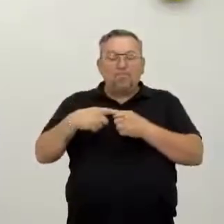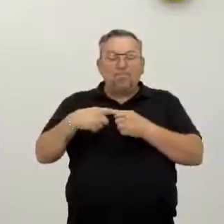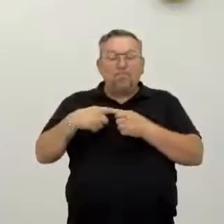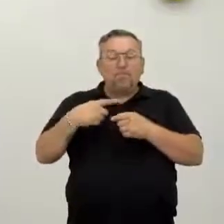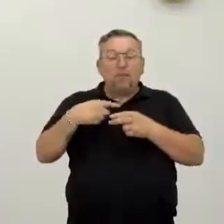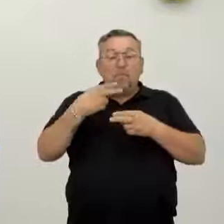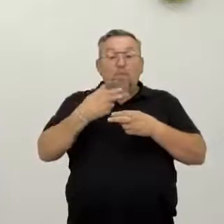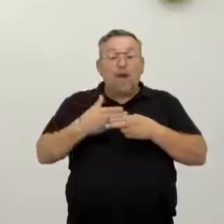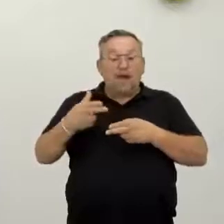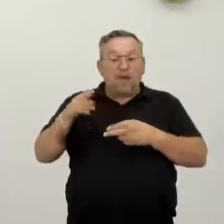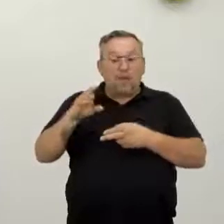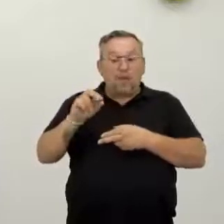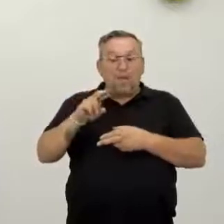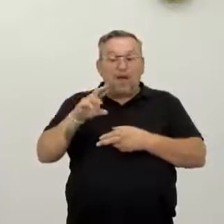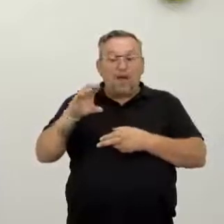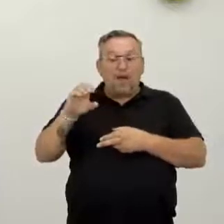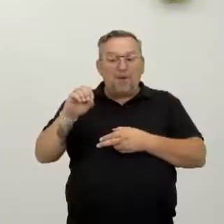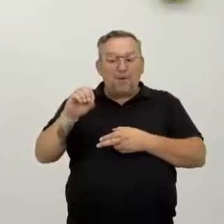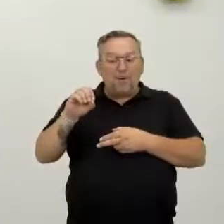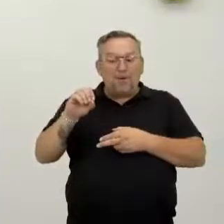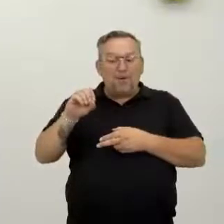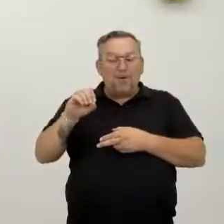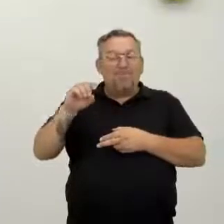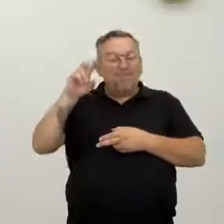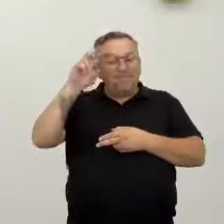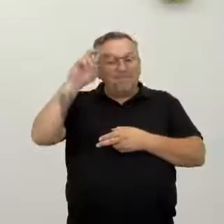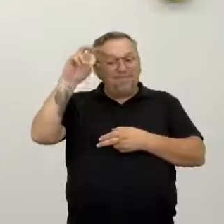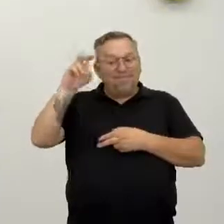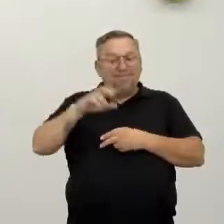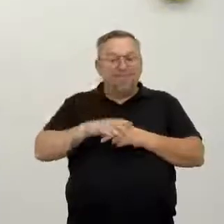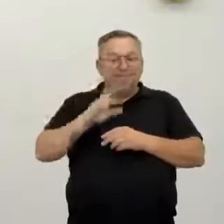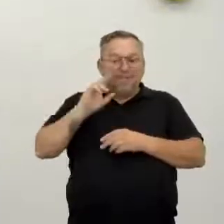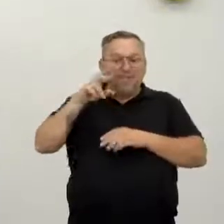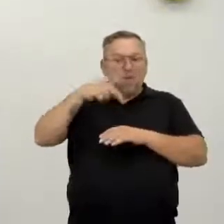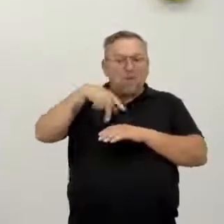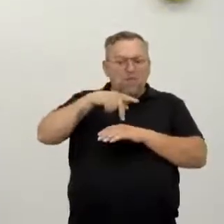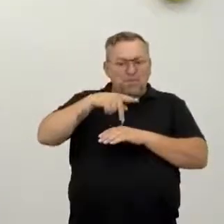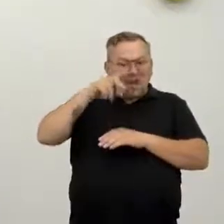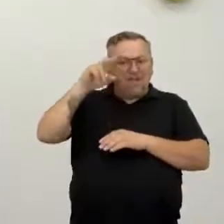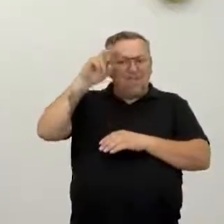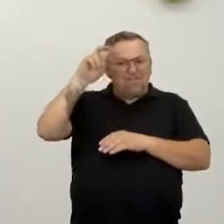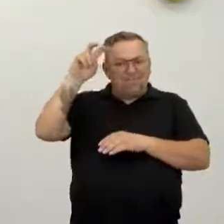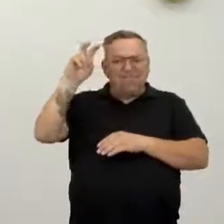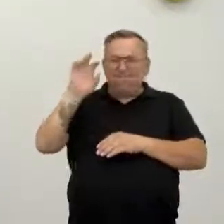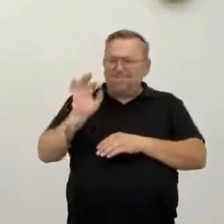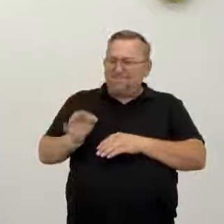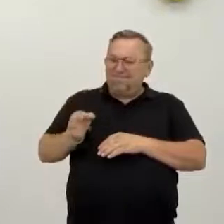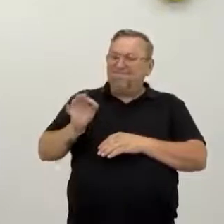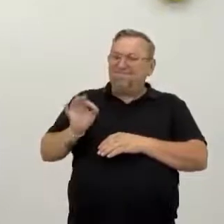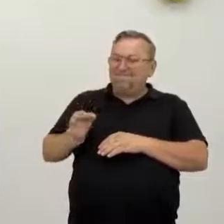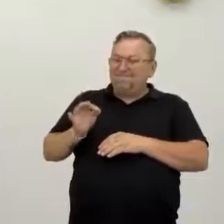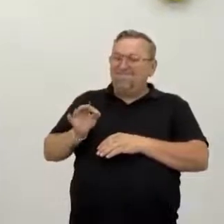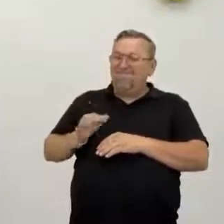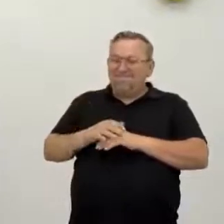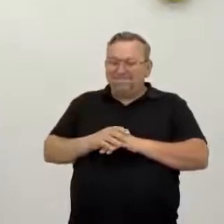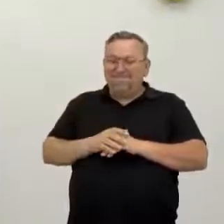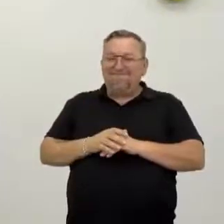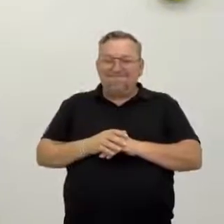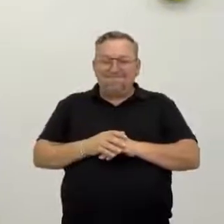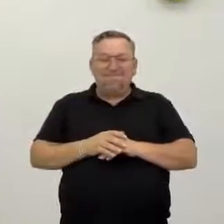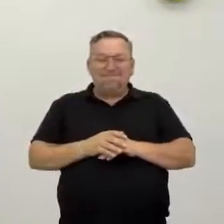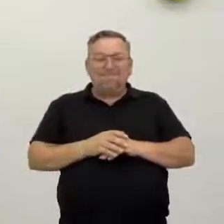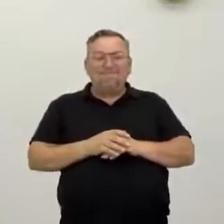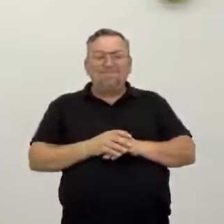inteligente, é um bairro, né? Imagina quando for uma cidade, um estado e o país, né, tendo essa esse processo tecnológico bem